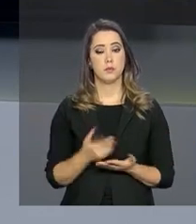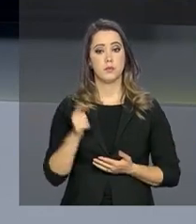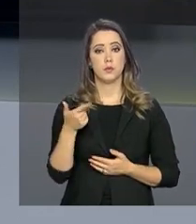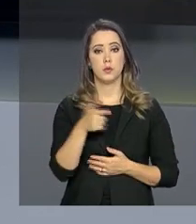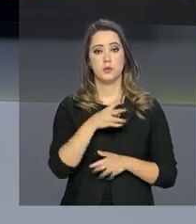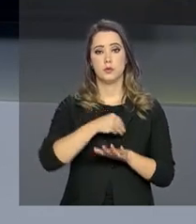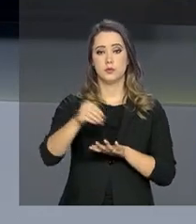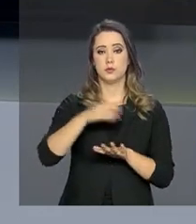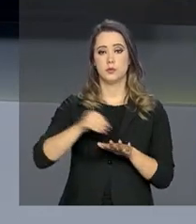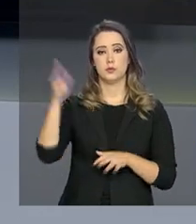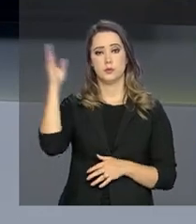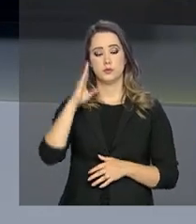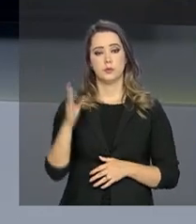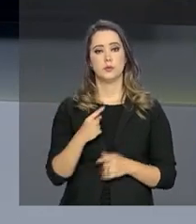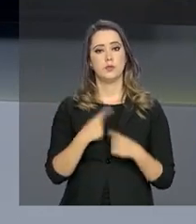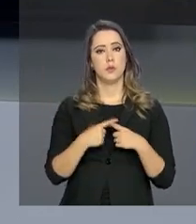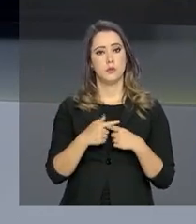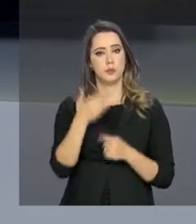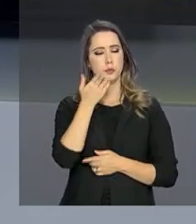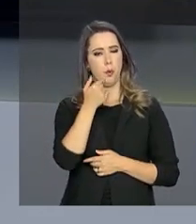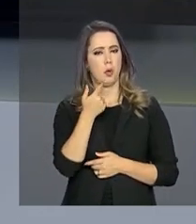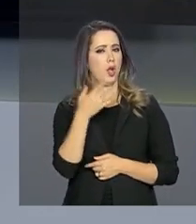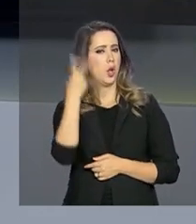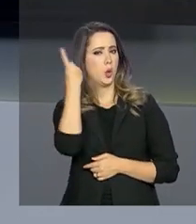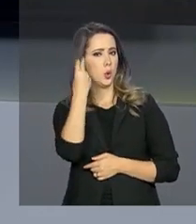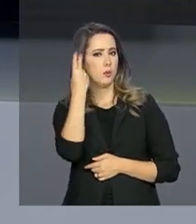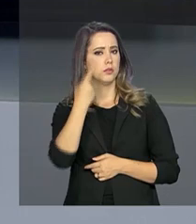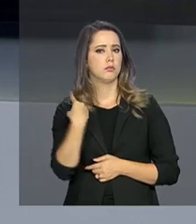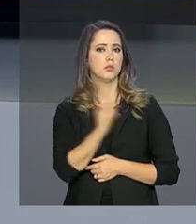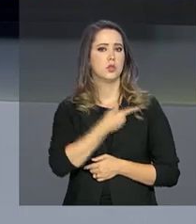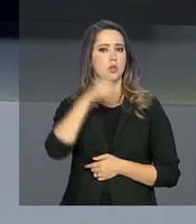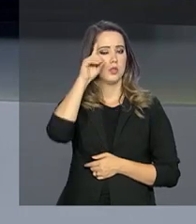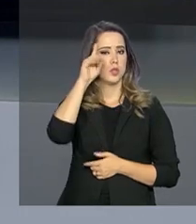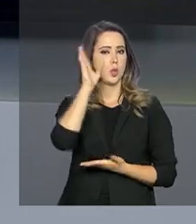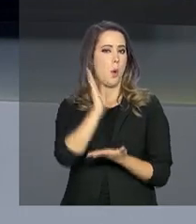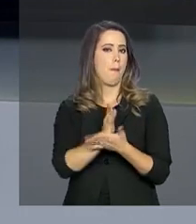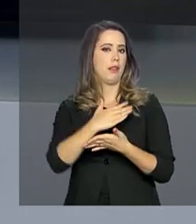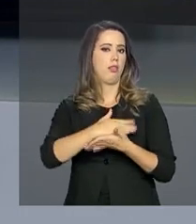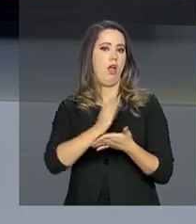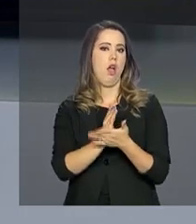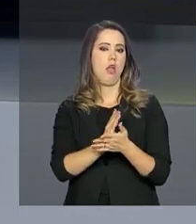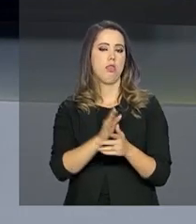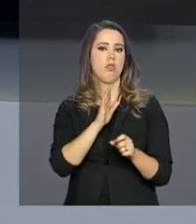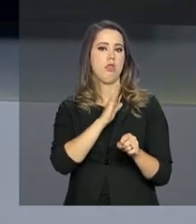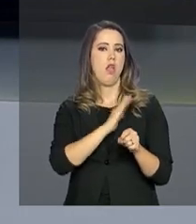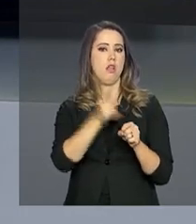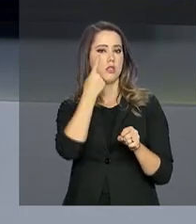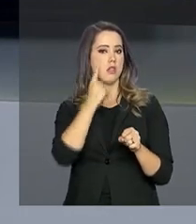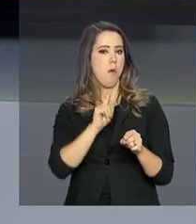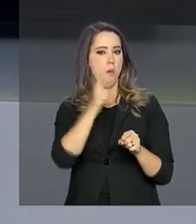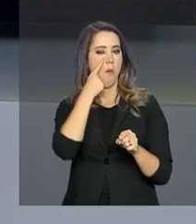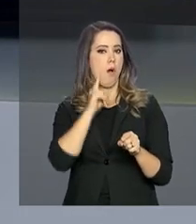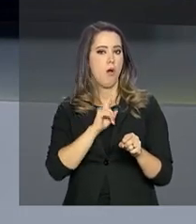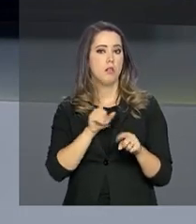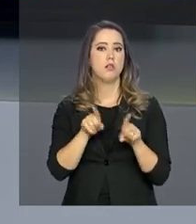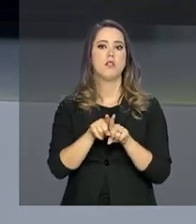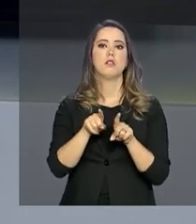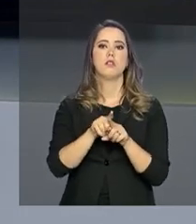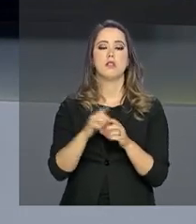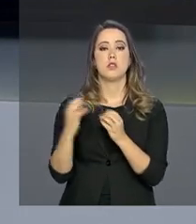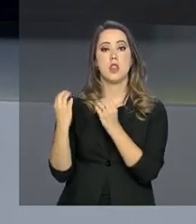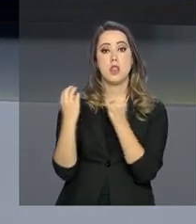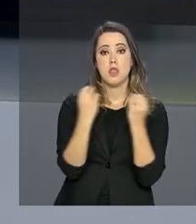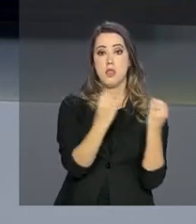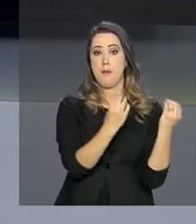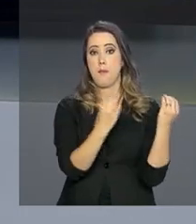mais notícias aqui no brasil porque alimentos comuns do nosso dia a dia como a batata cebola ea melancia podem ser melhorados a